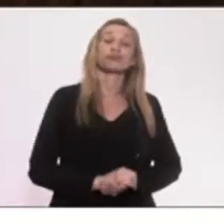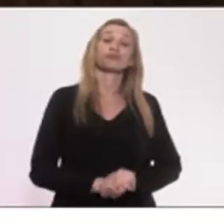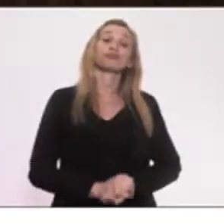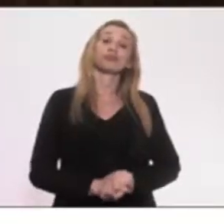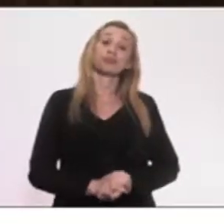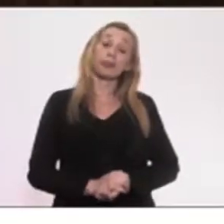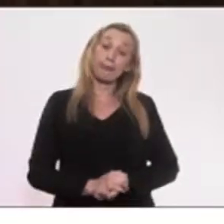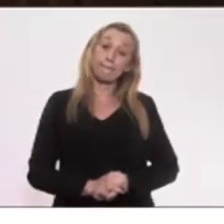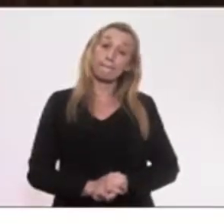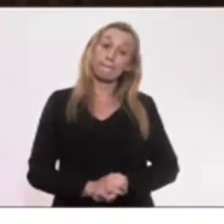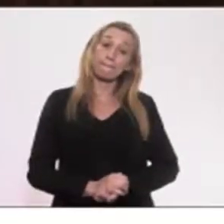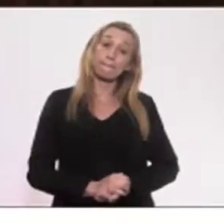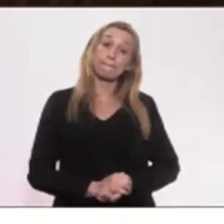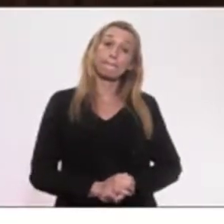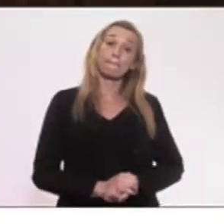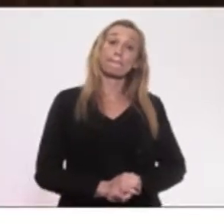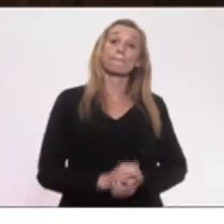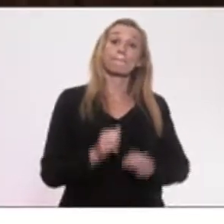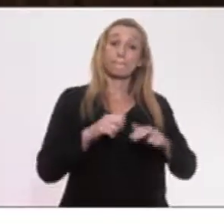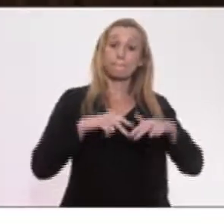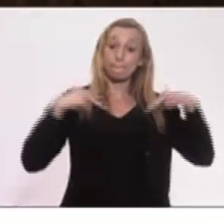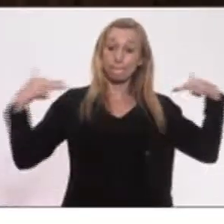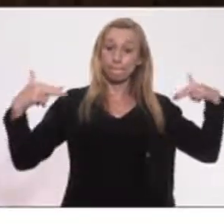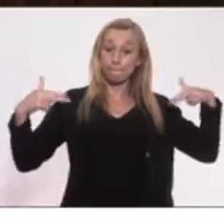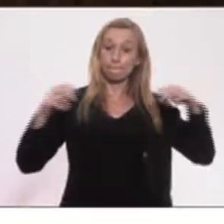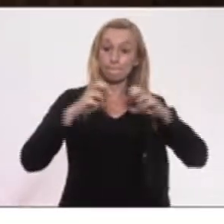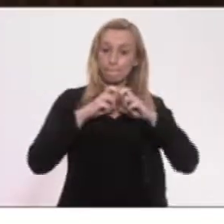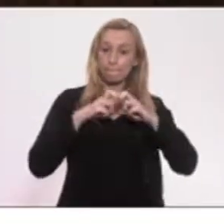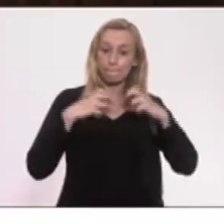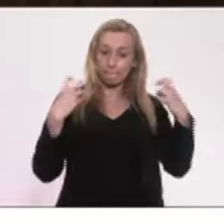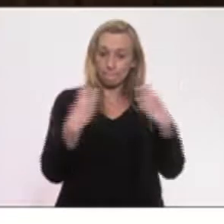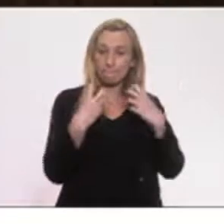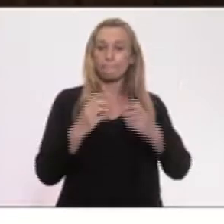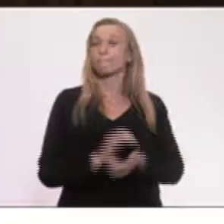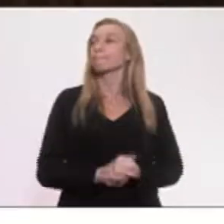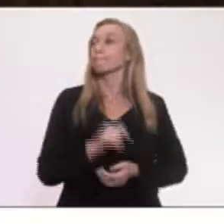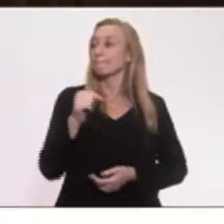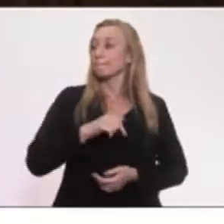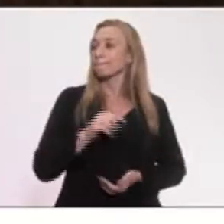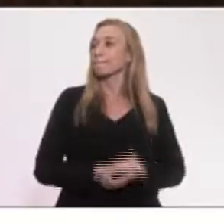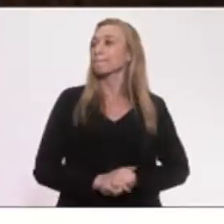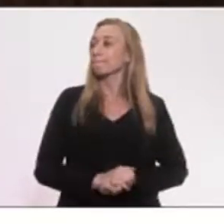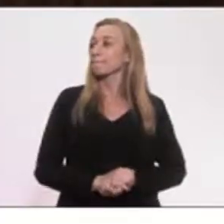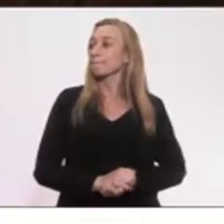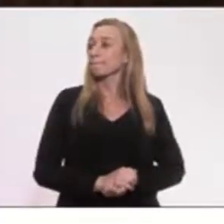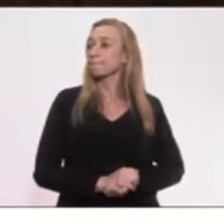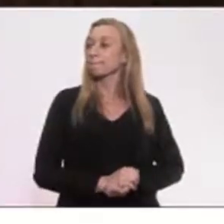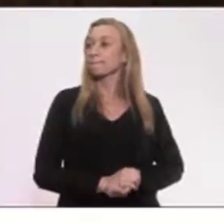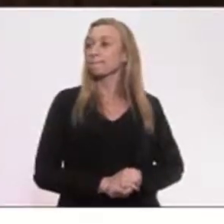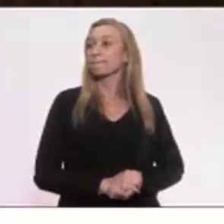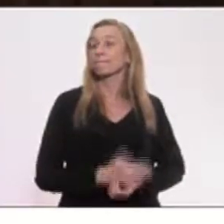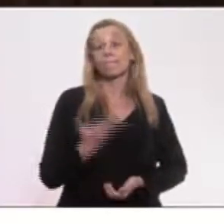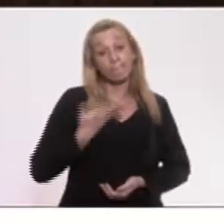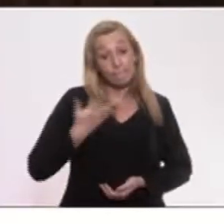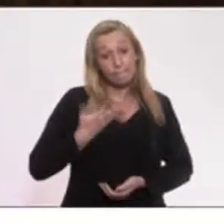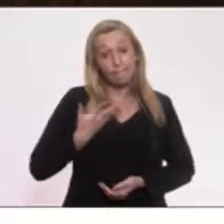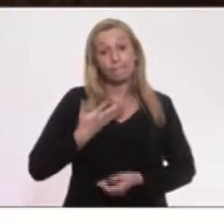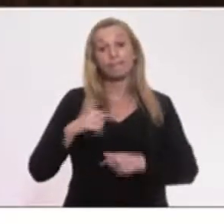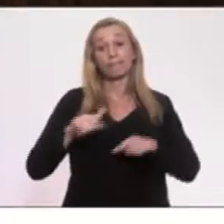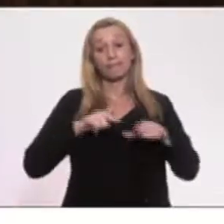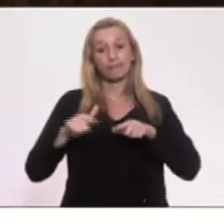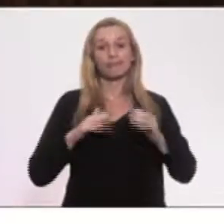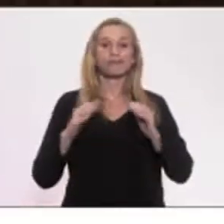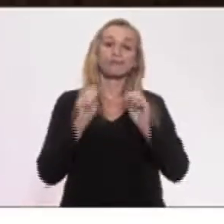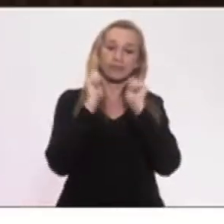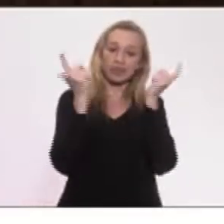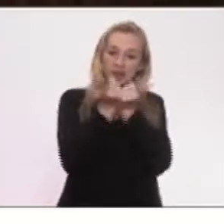sessões, cidadãos e cidadãs nas galerias ainda, aqui do plenário Barbosa Lima Sobrinho, e colegas trabalhadoras e trabalhadores